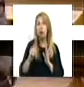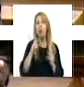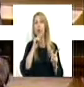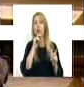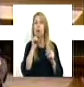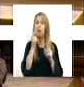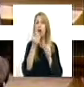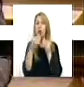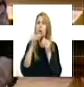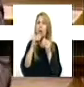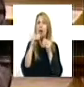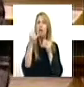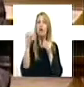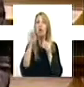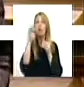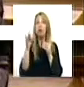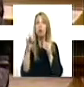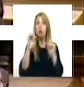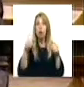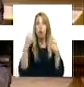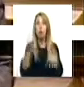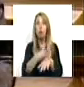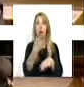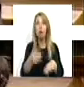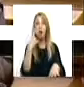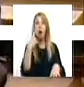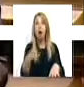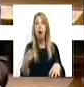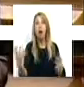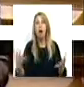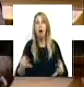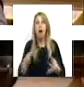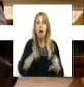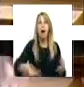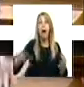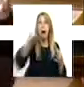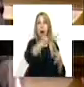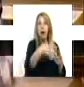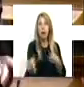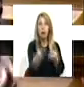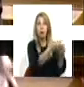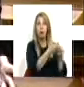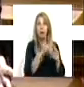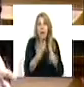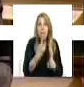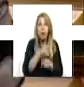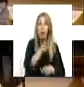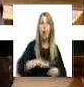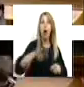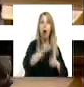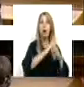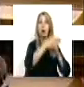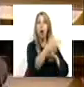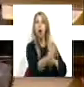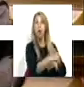erro de 20%. Veio-se a verificar depois que, quer nas áreas circundantes, quer na própria área de intervenção,